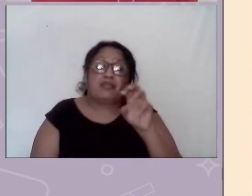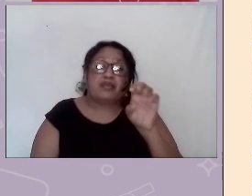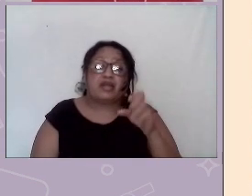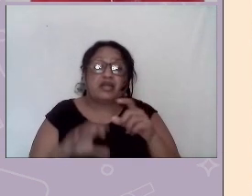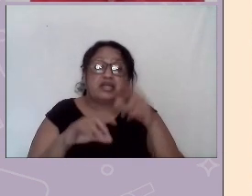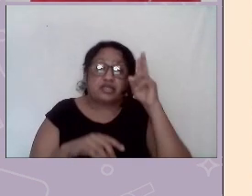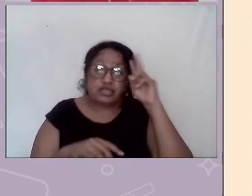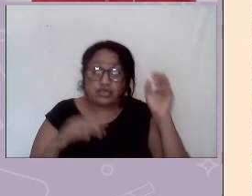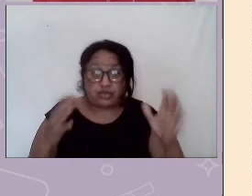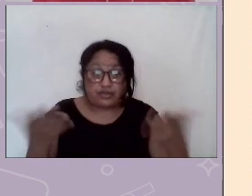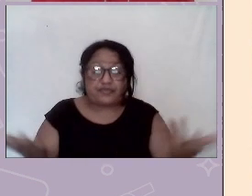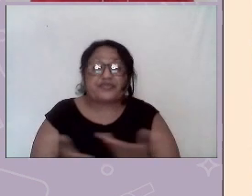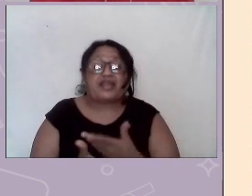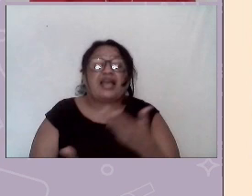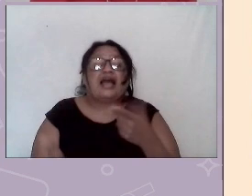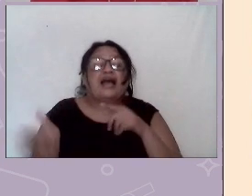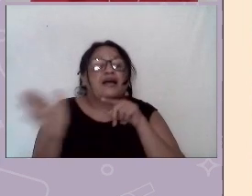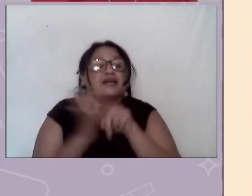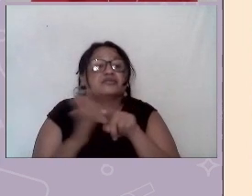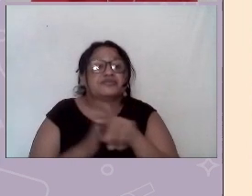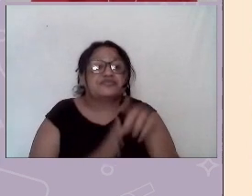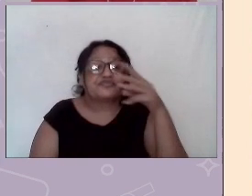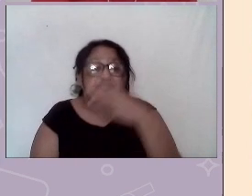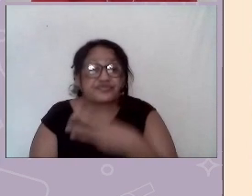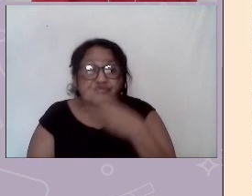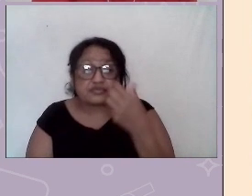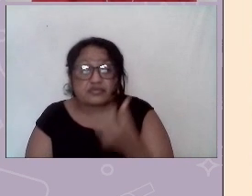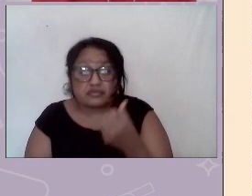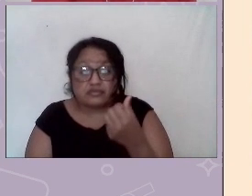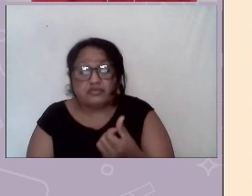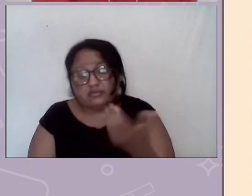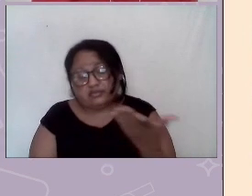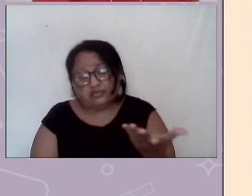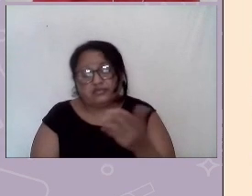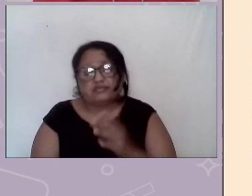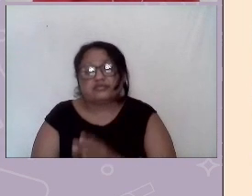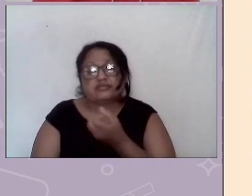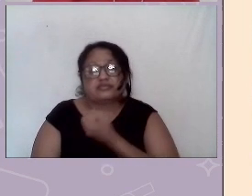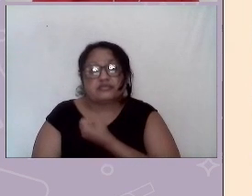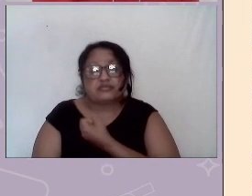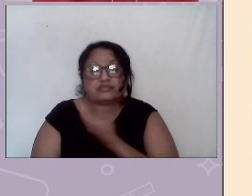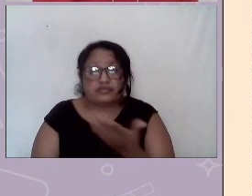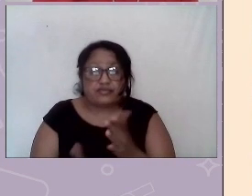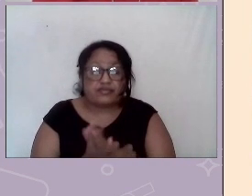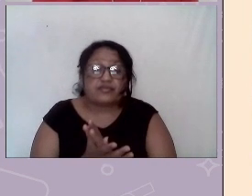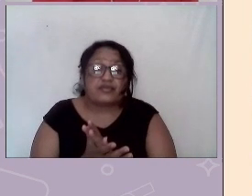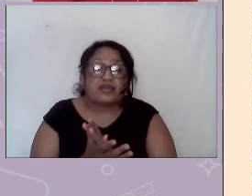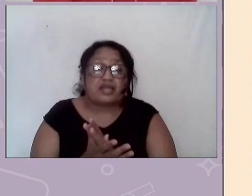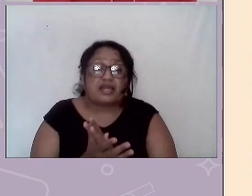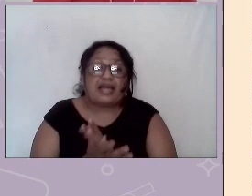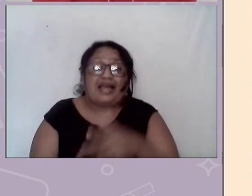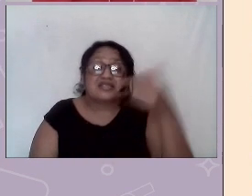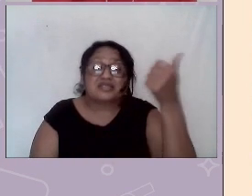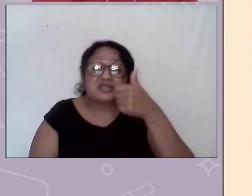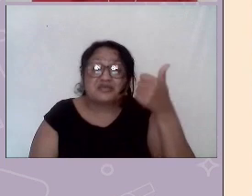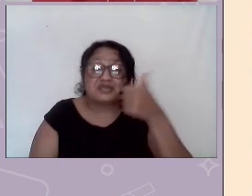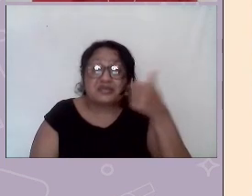a questão 36 pessoal traz que as primeiras